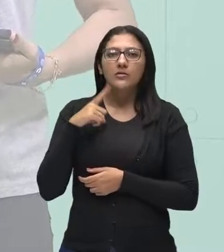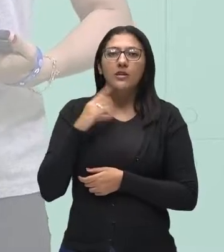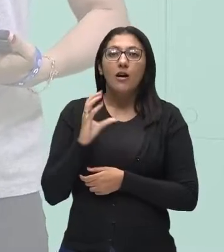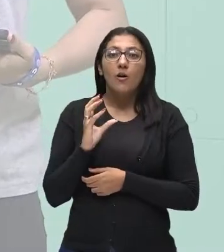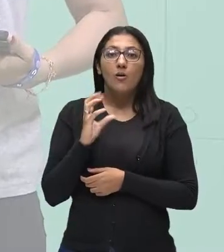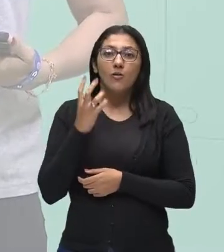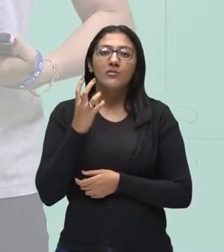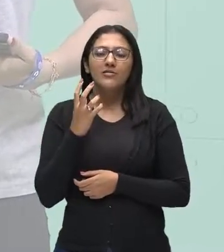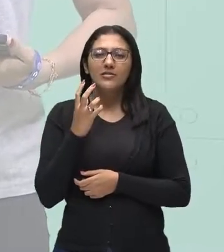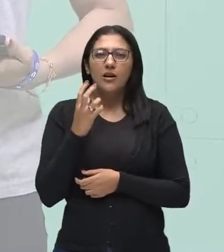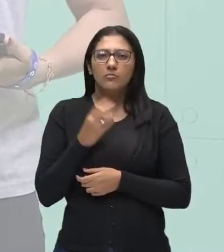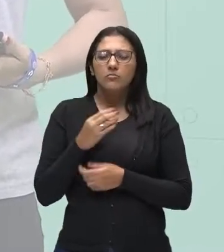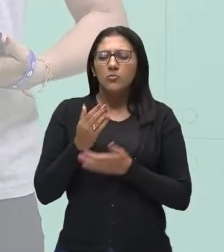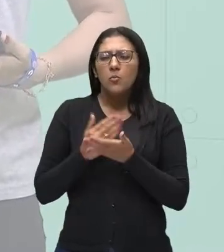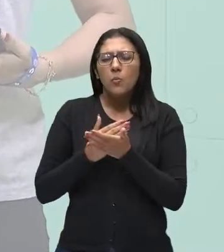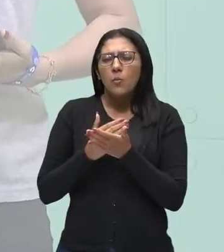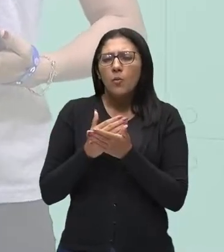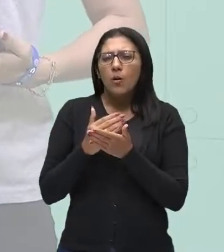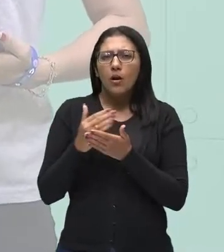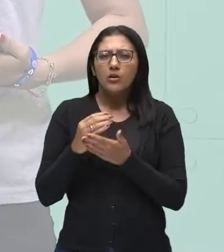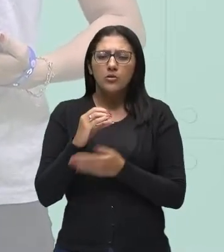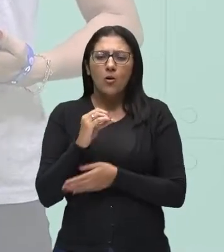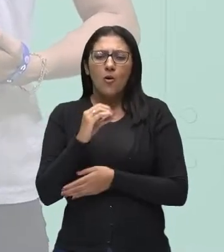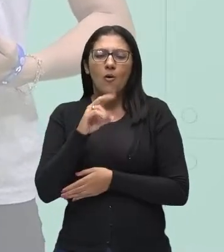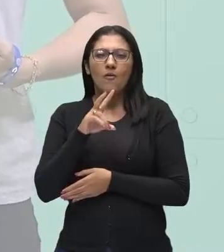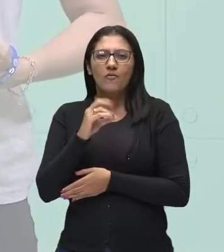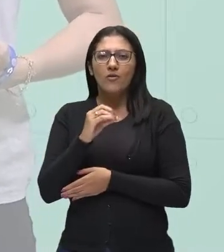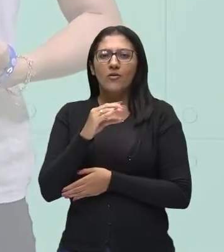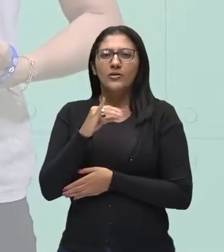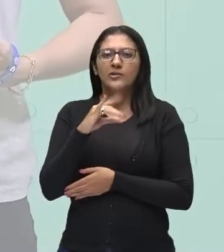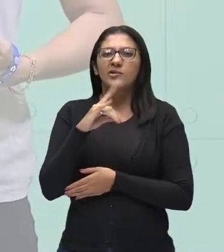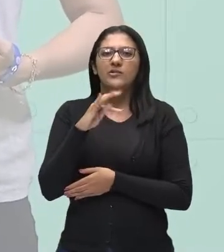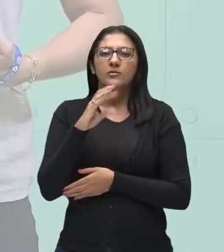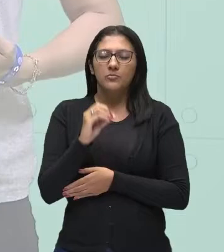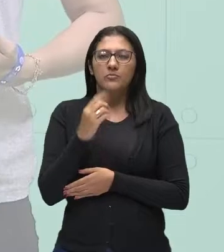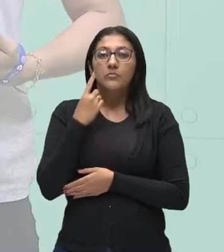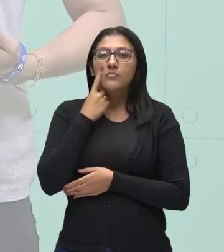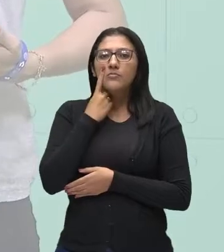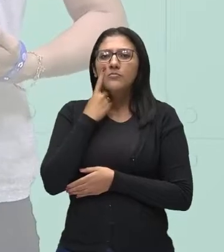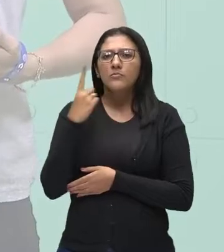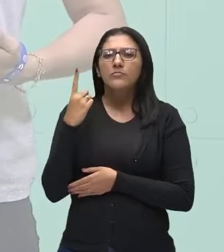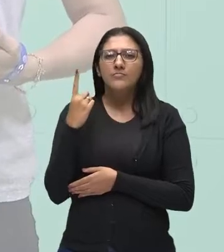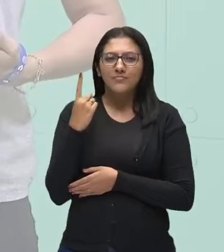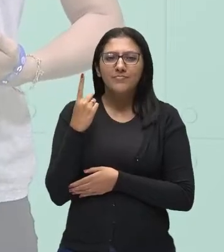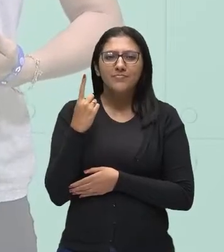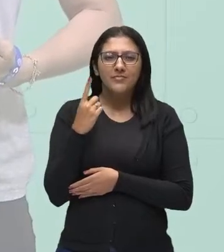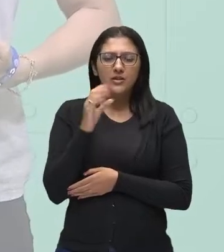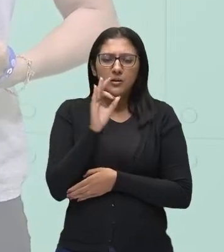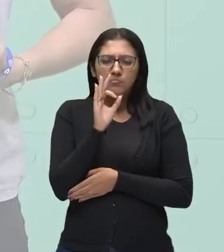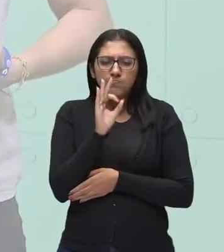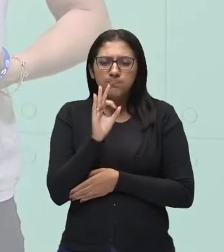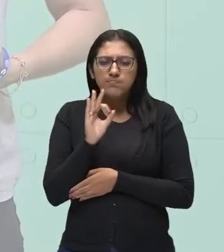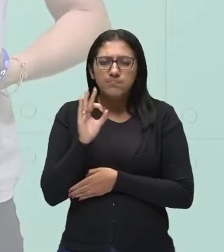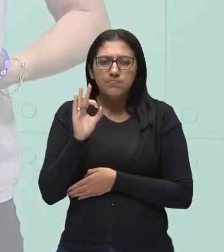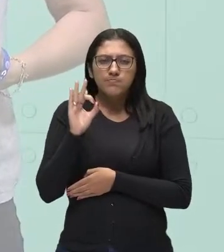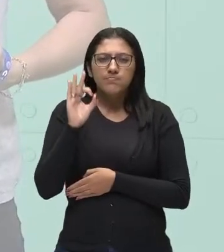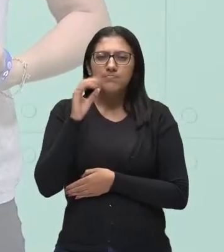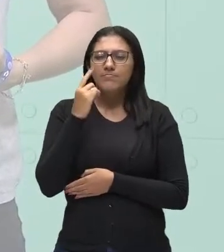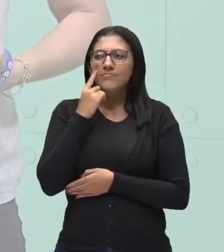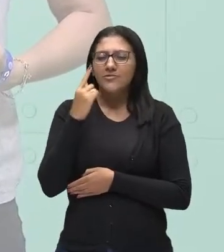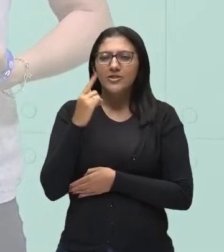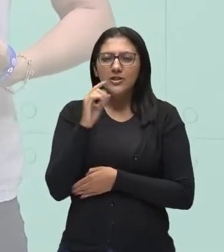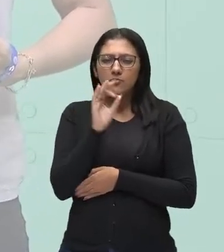o amadurecimento, a maturação do ovócito. Vamos ver essa liberação do ovócito. Olha aí, opa, olha aí o